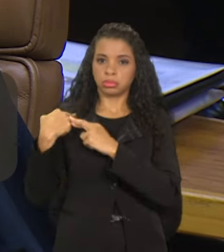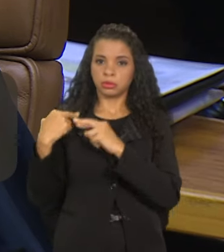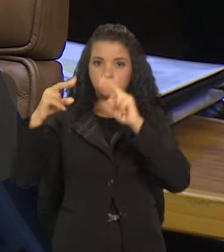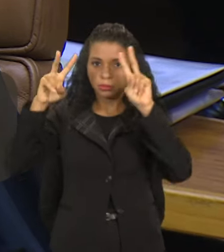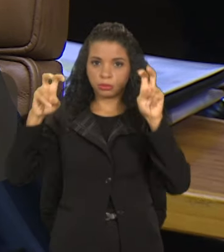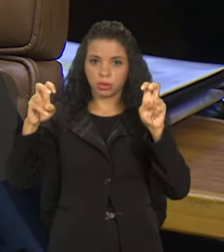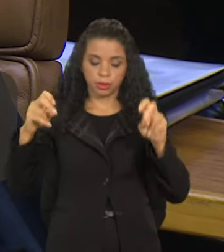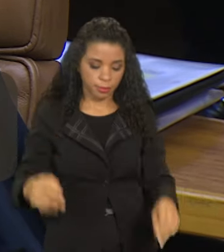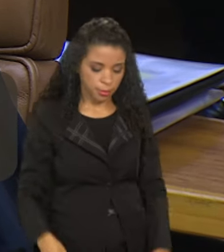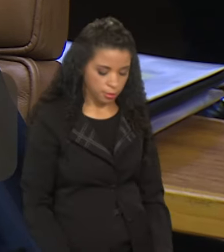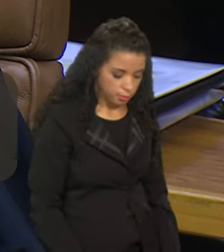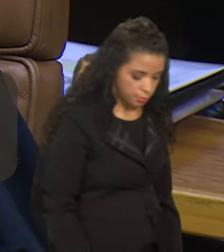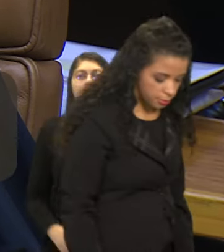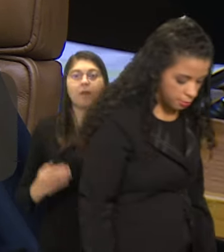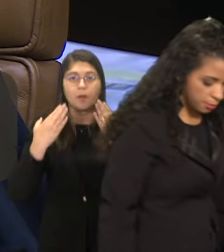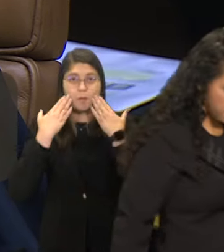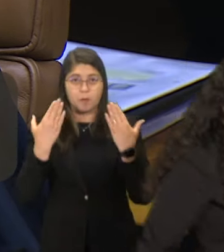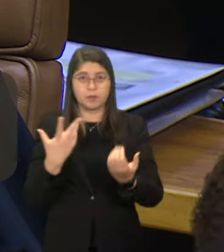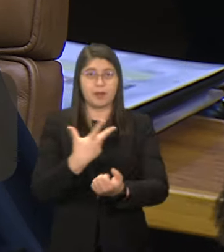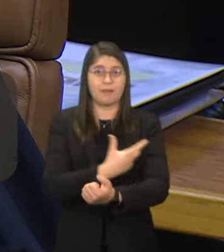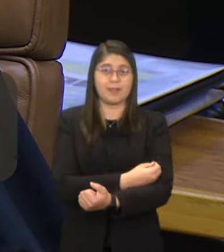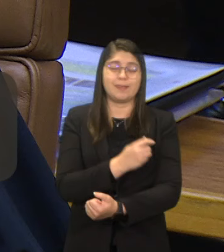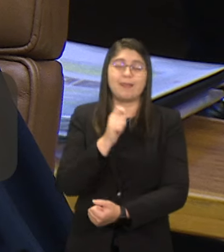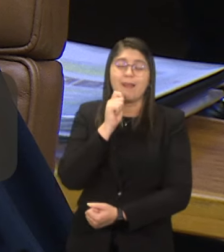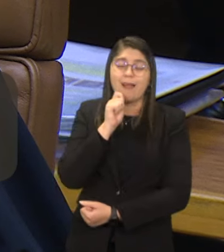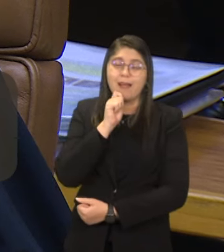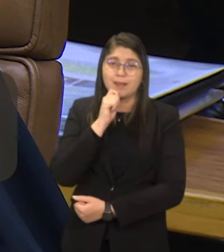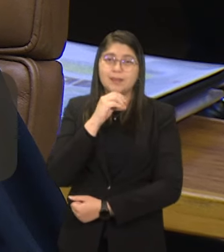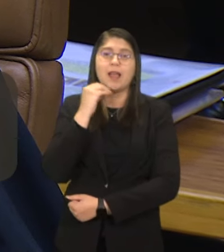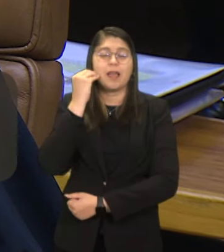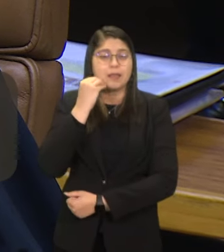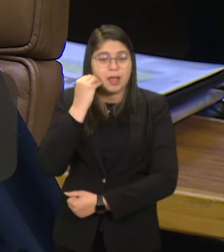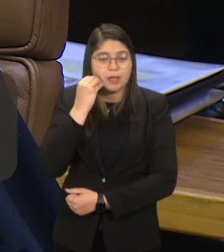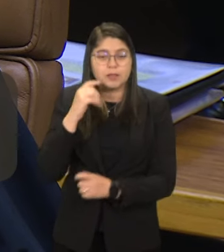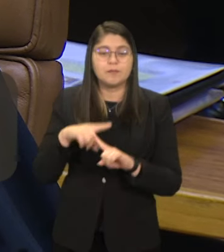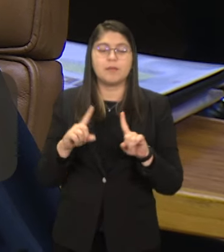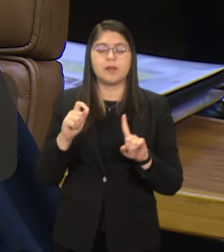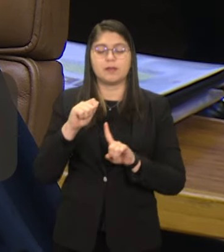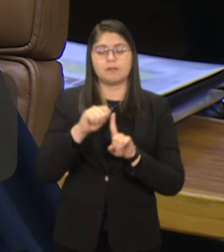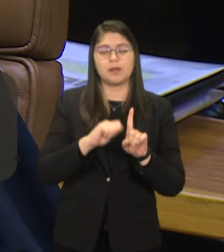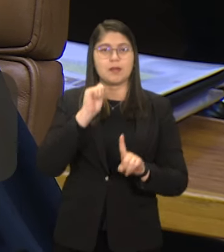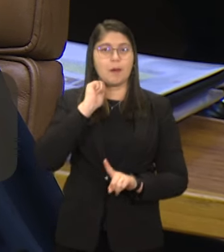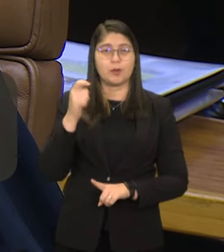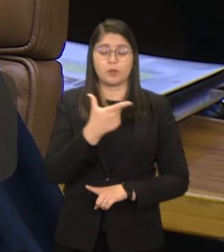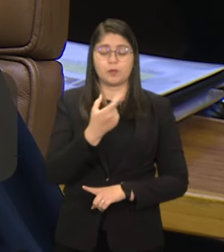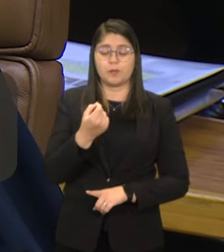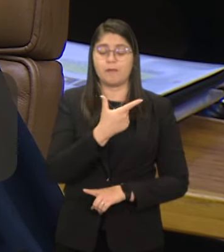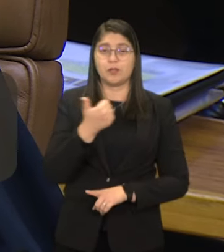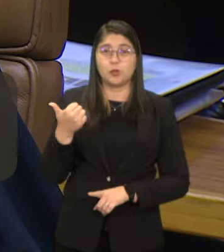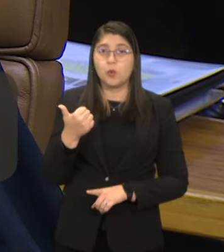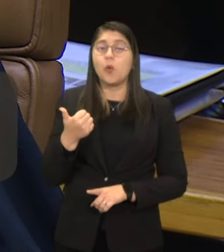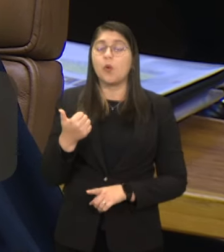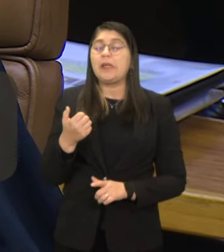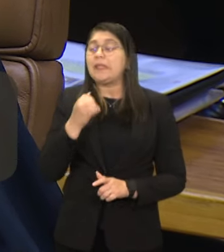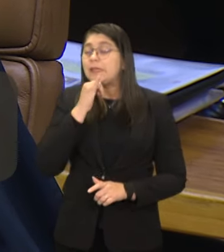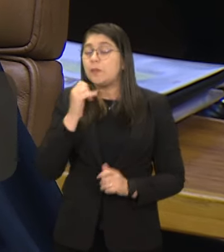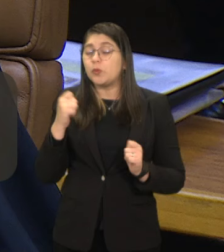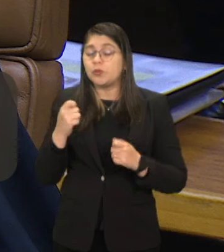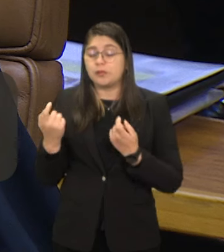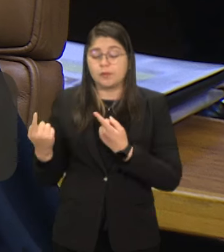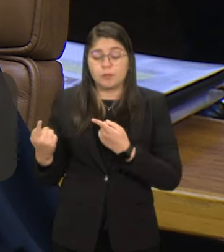em fase experimental. Tal órgão, aliás, iniciou estudo em abril de 2021 sobre possíveis reações adversas às vacinas da